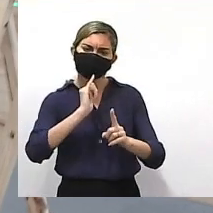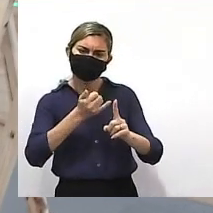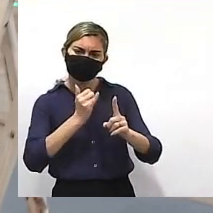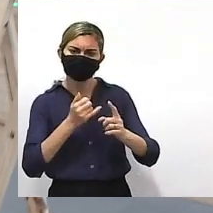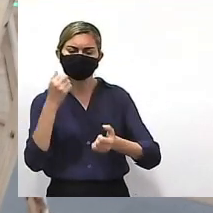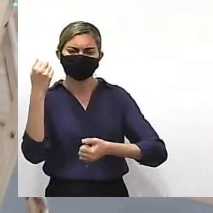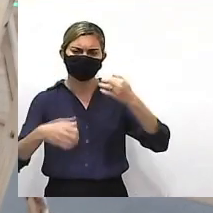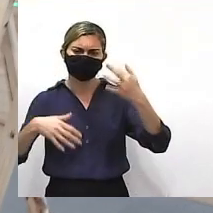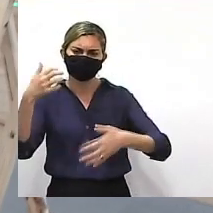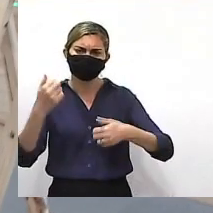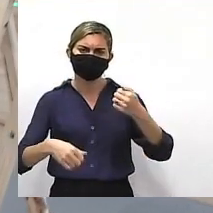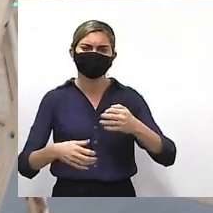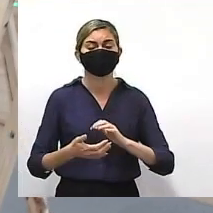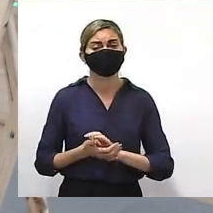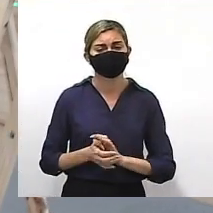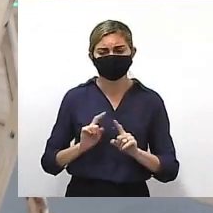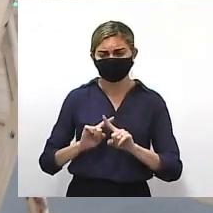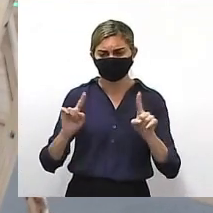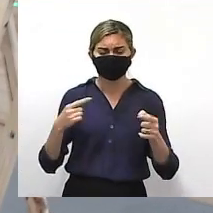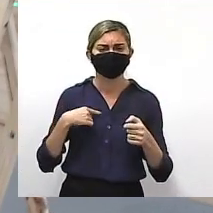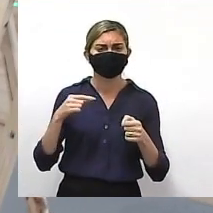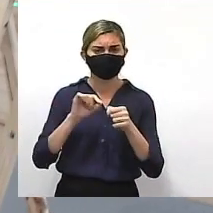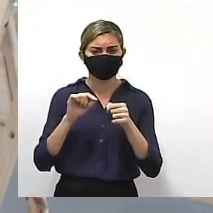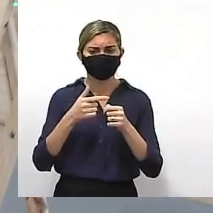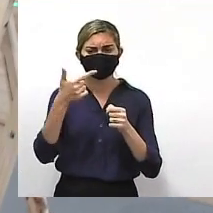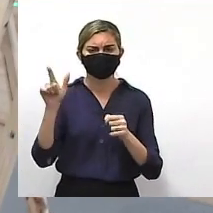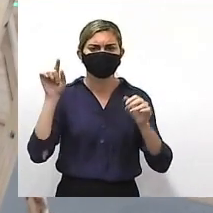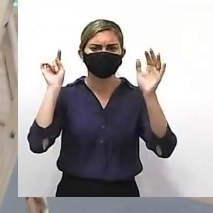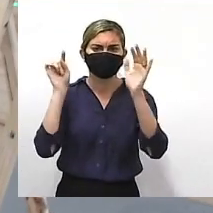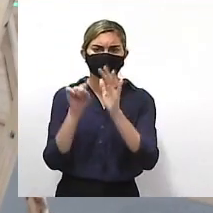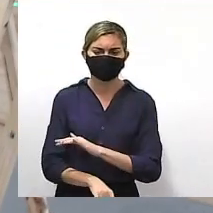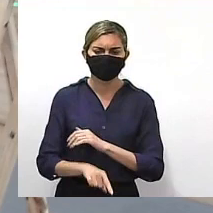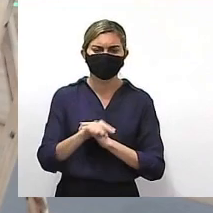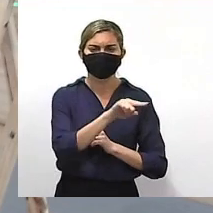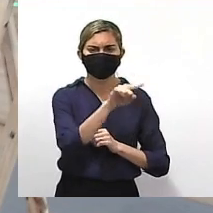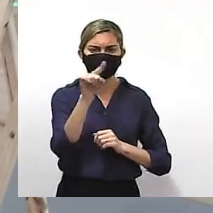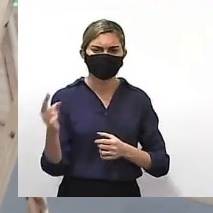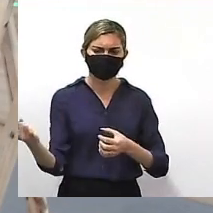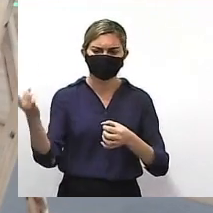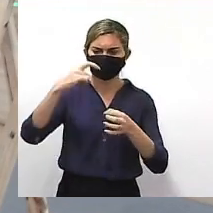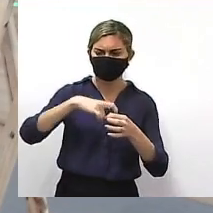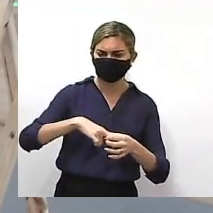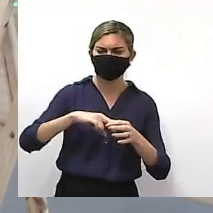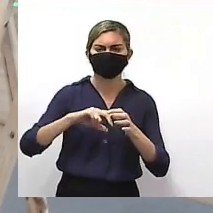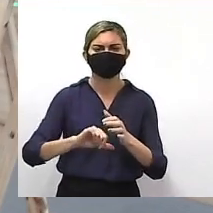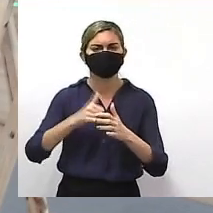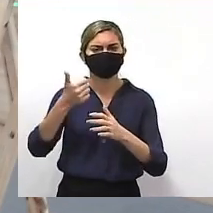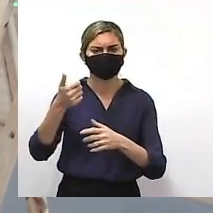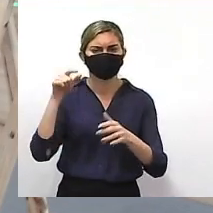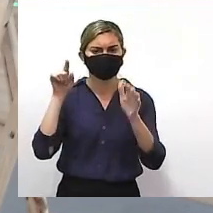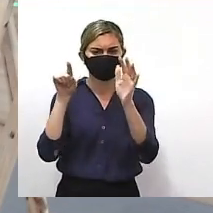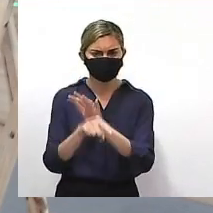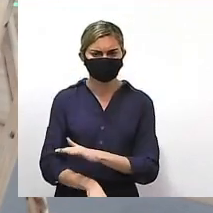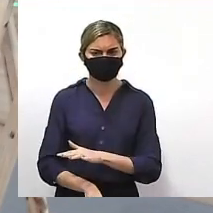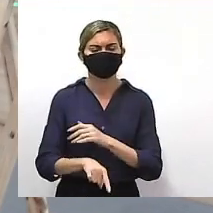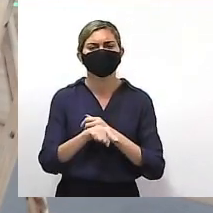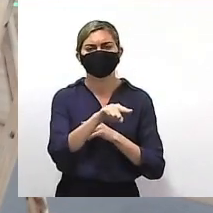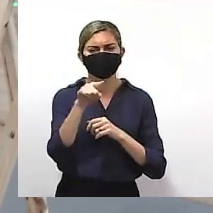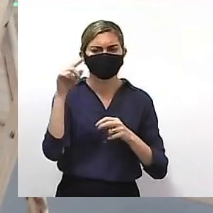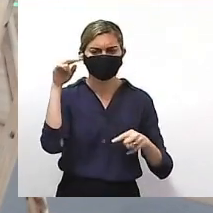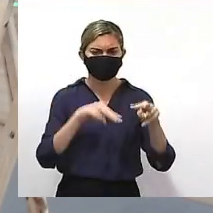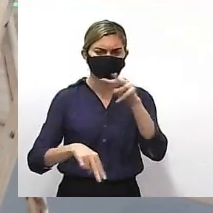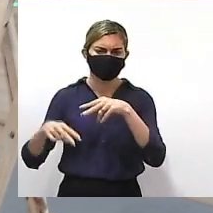contadas? Mas eu vou fazer outra pergunta para vocês. Voltando àquela primeira pergunta, de que lado você vê